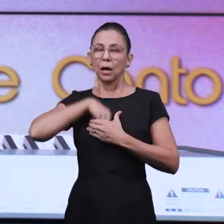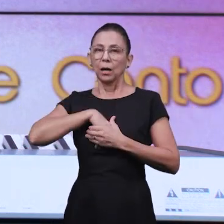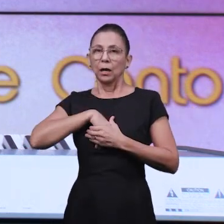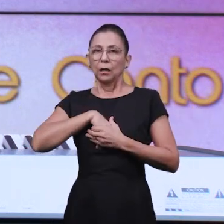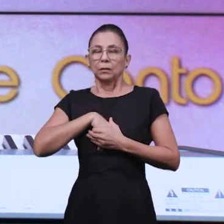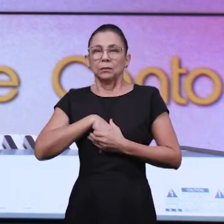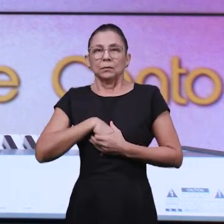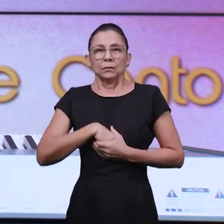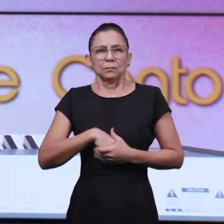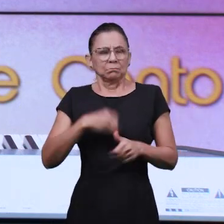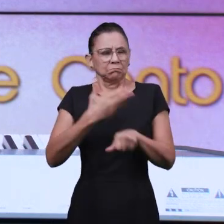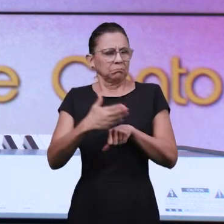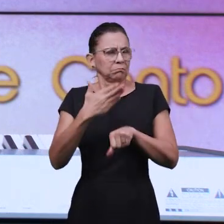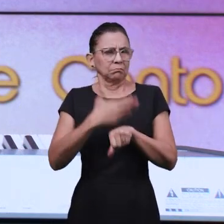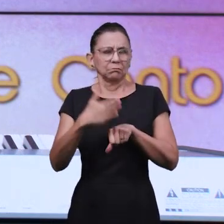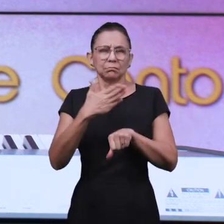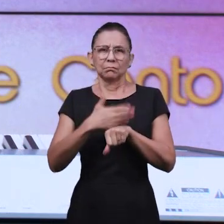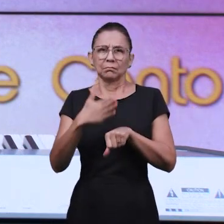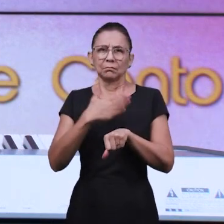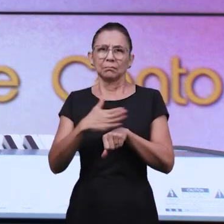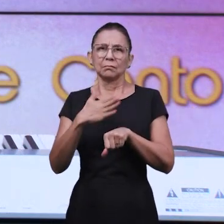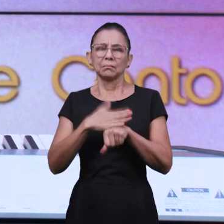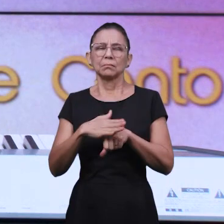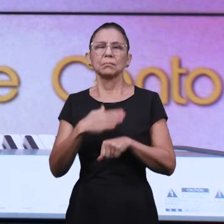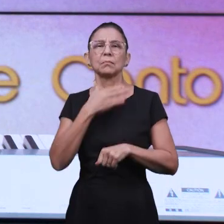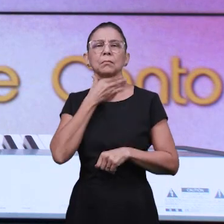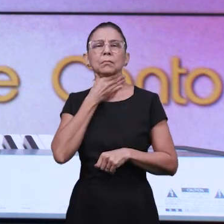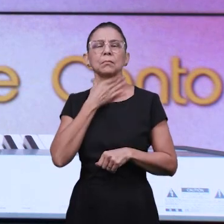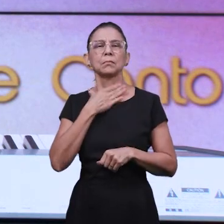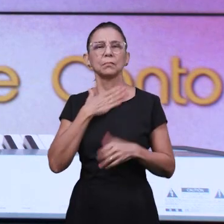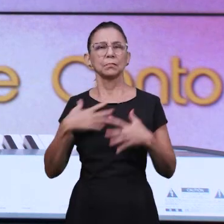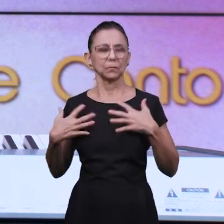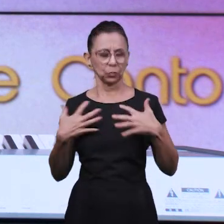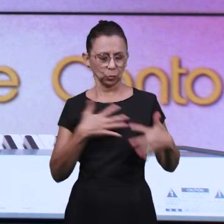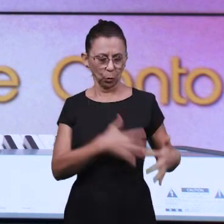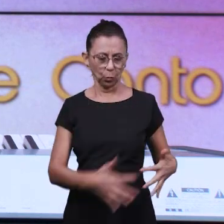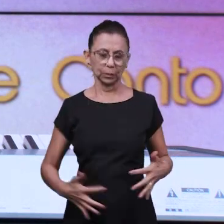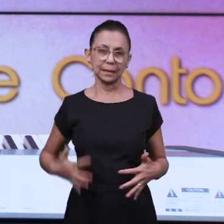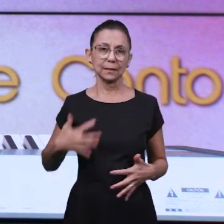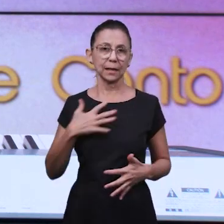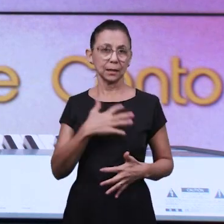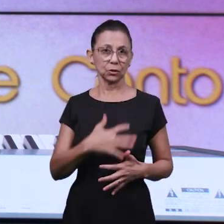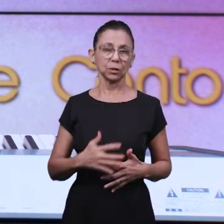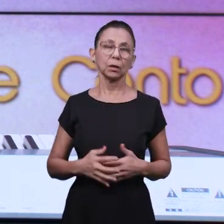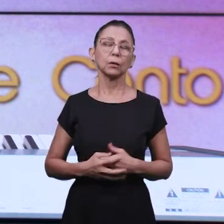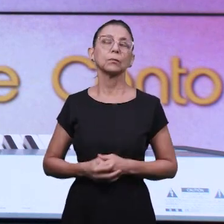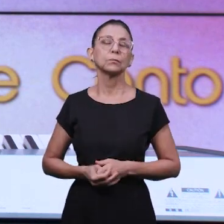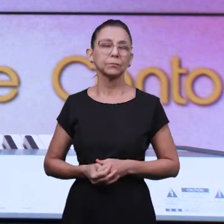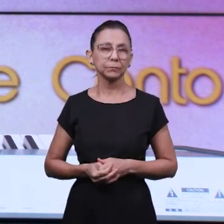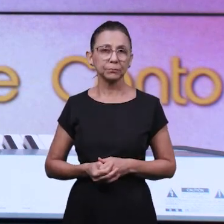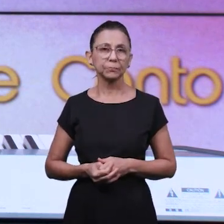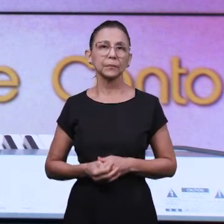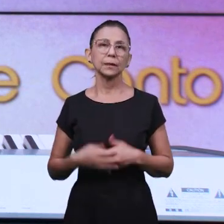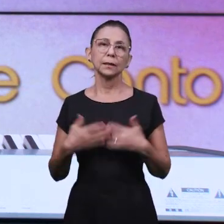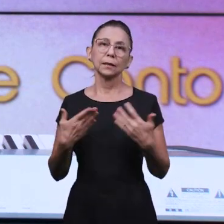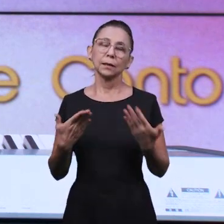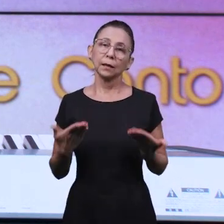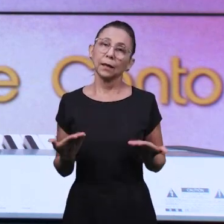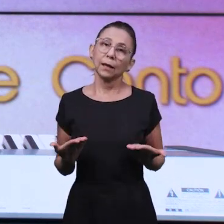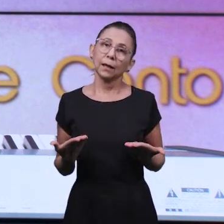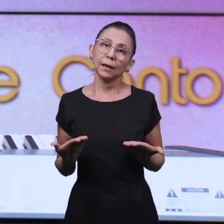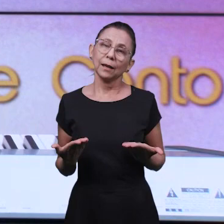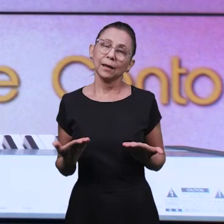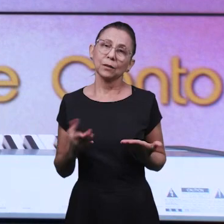do aquecimento, que tem o objetivo de atender a musculatura e não somente